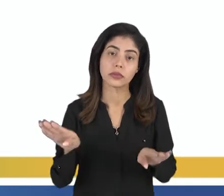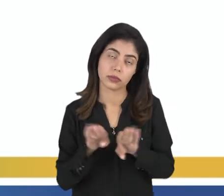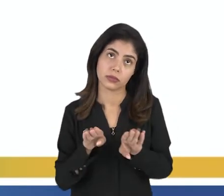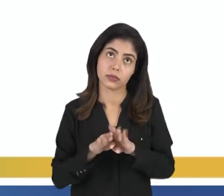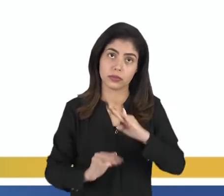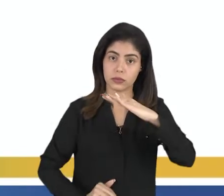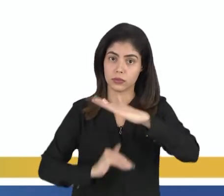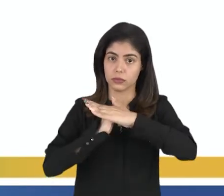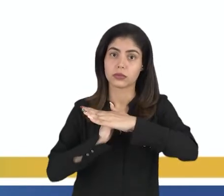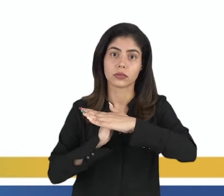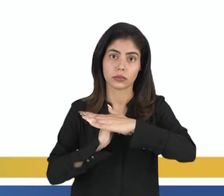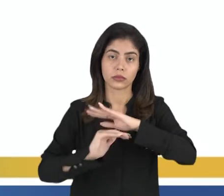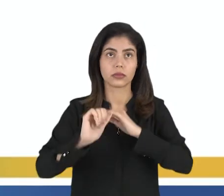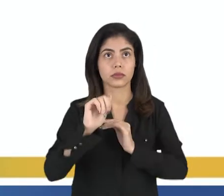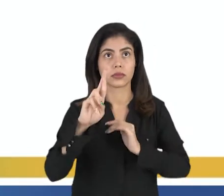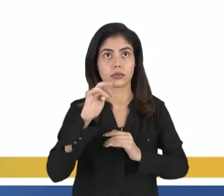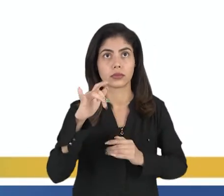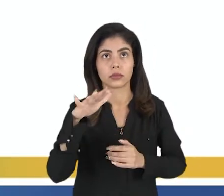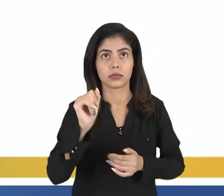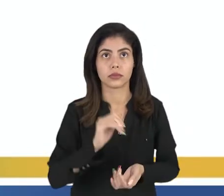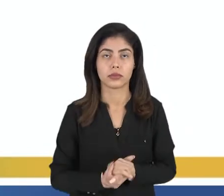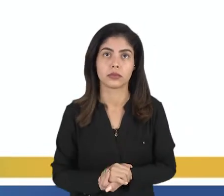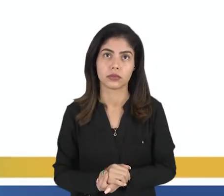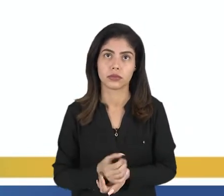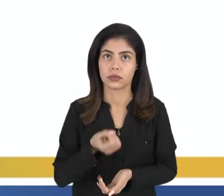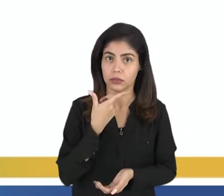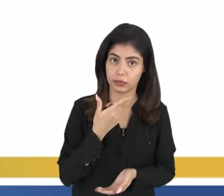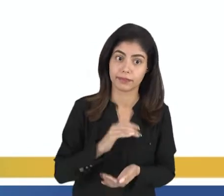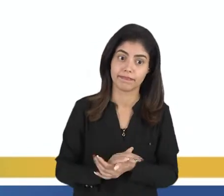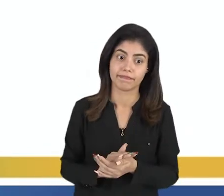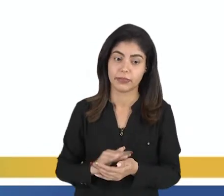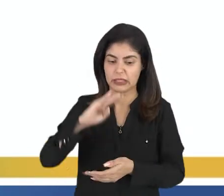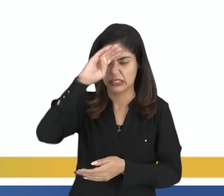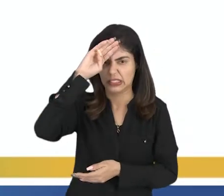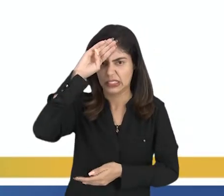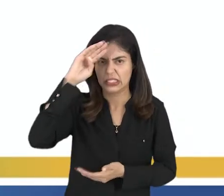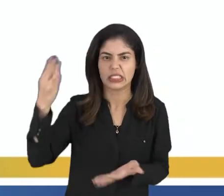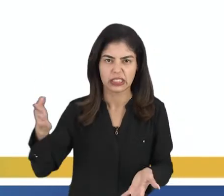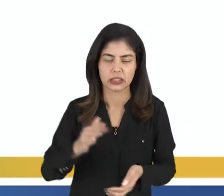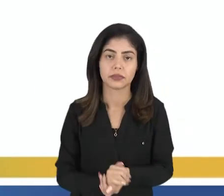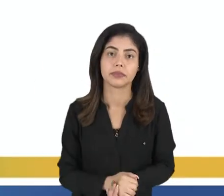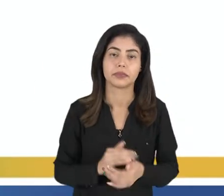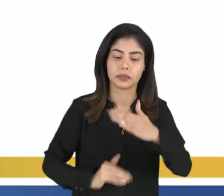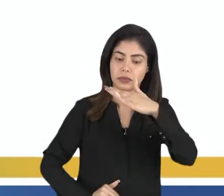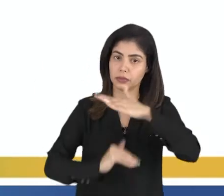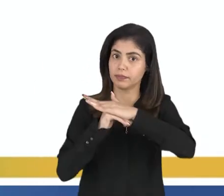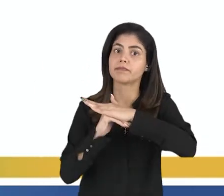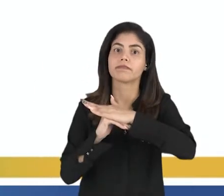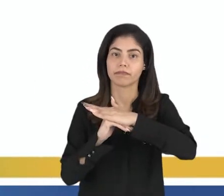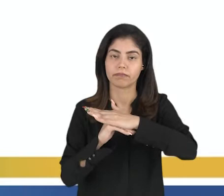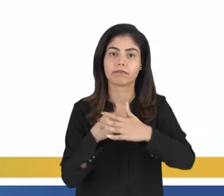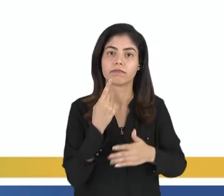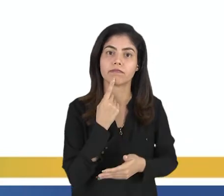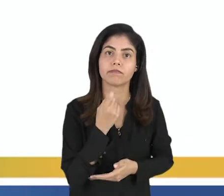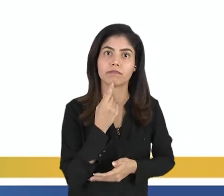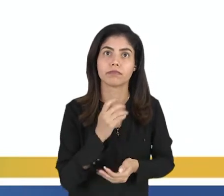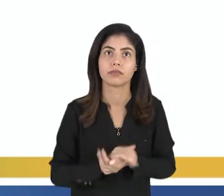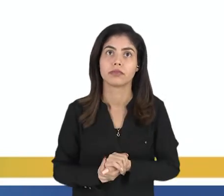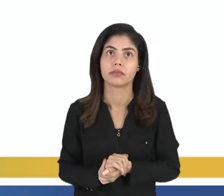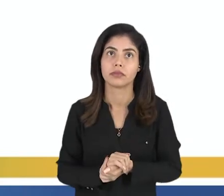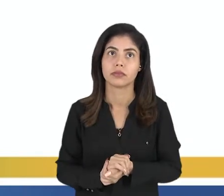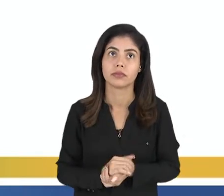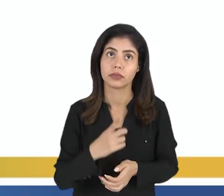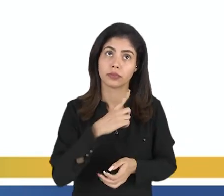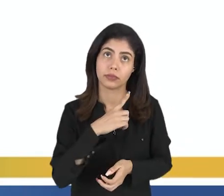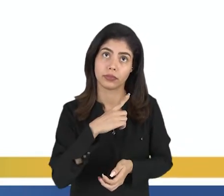Bom, existe também a pressão arterial. Quem nunca ouviu falar que a vovó toma remédio para pressão, né? A pressão sanguínea é o nome dado